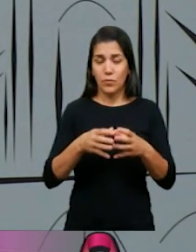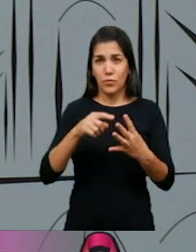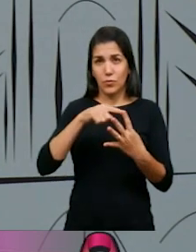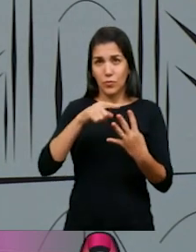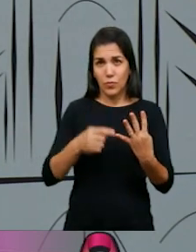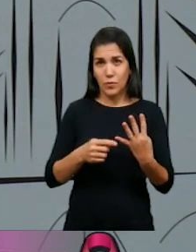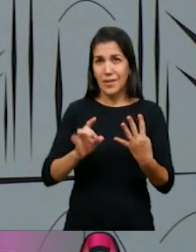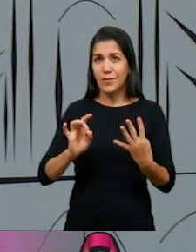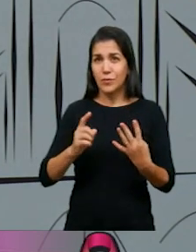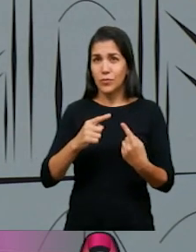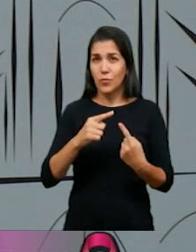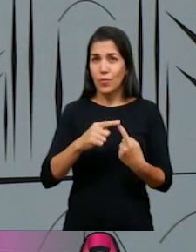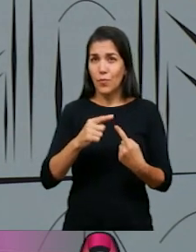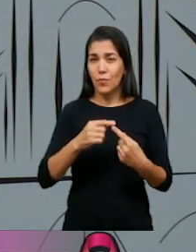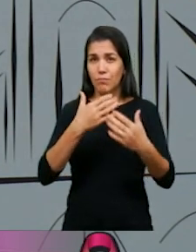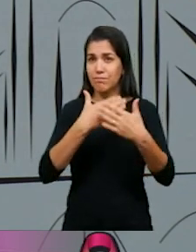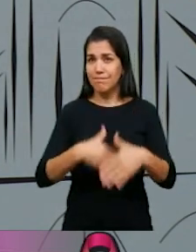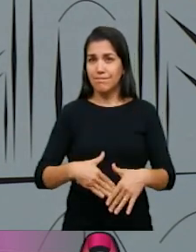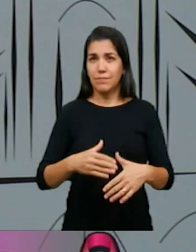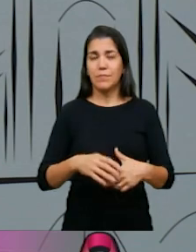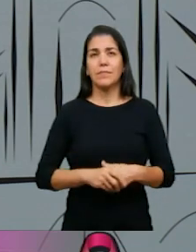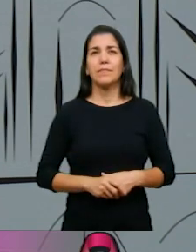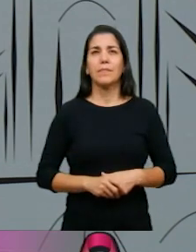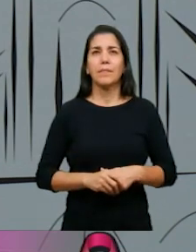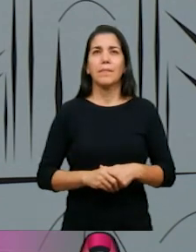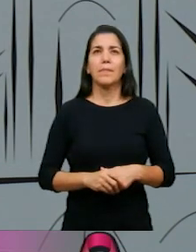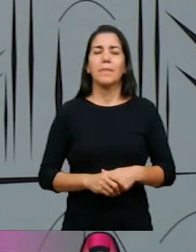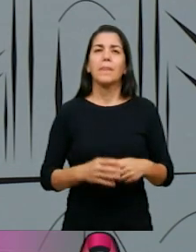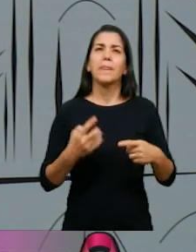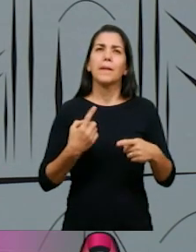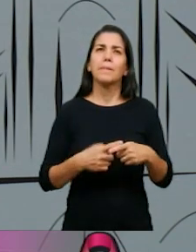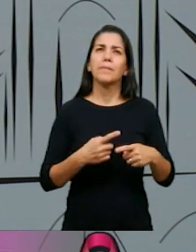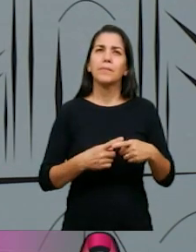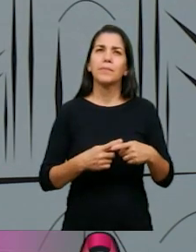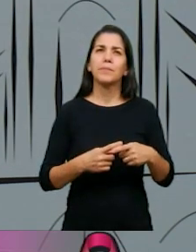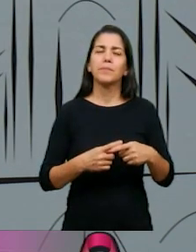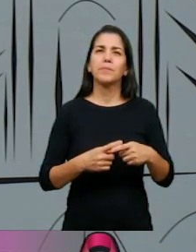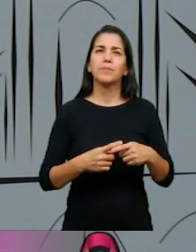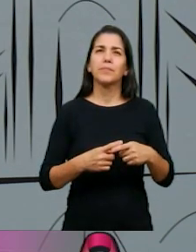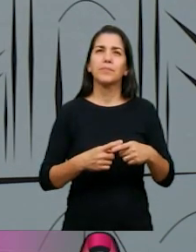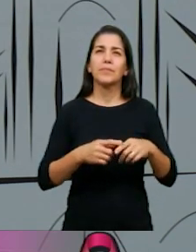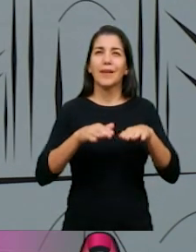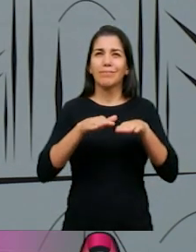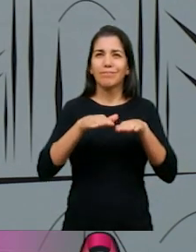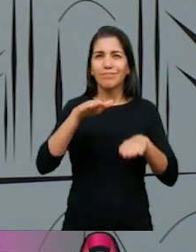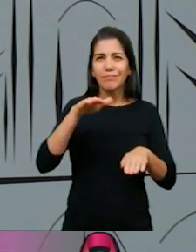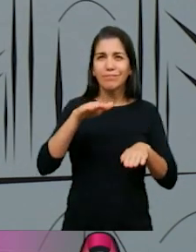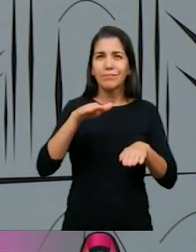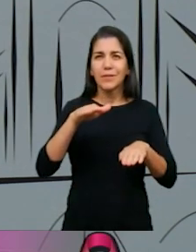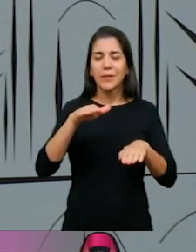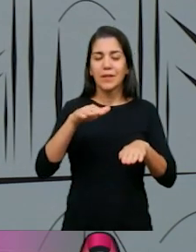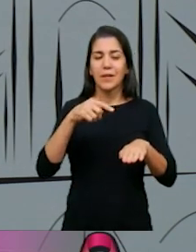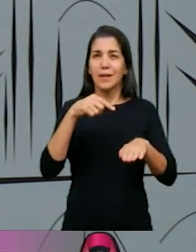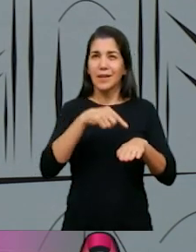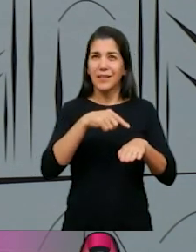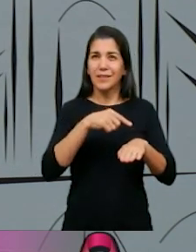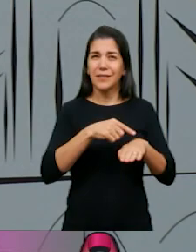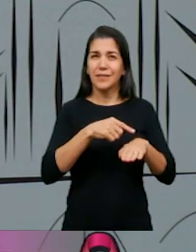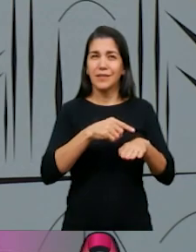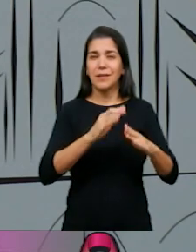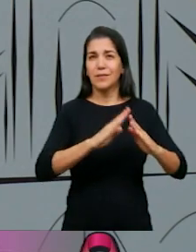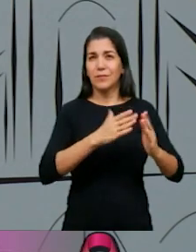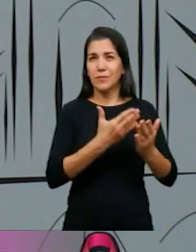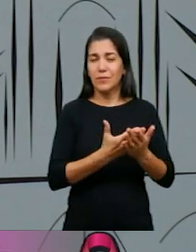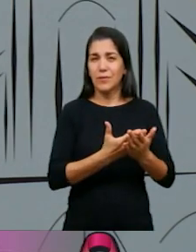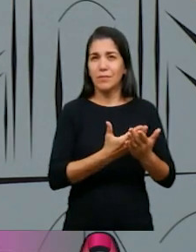porque as desigualdades na qualidade do ensino do setor público e privado são gigantescas. As pessoas que estudam